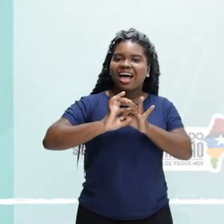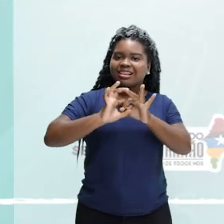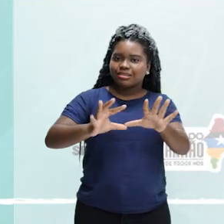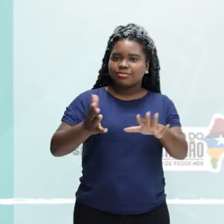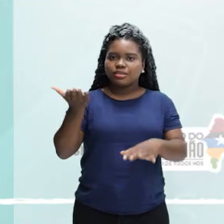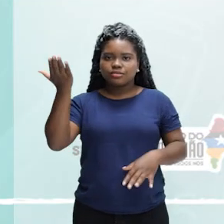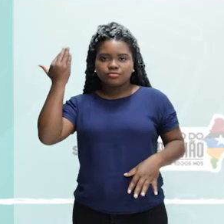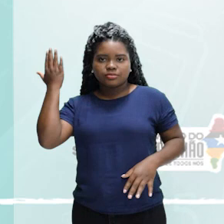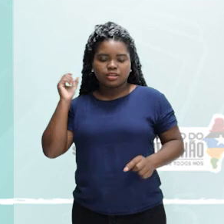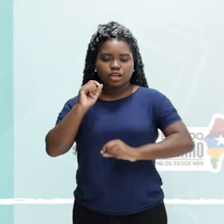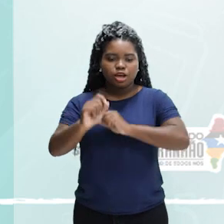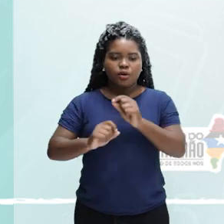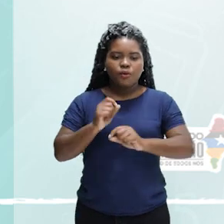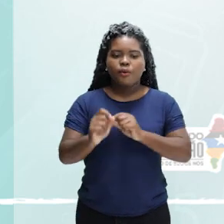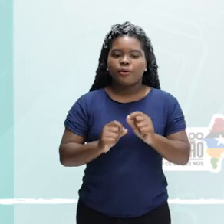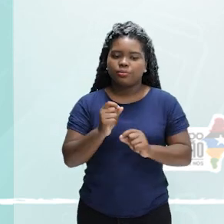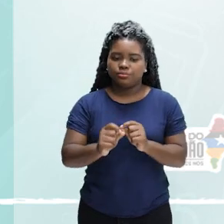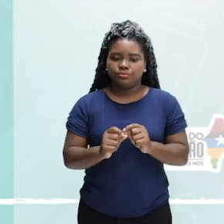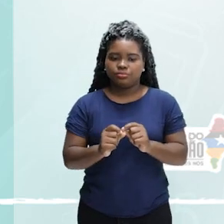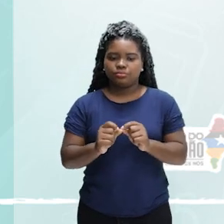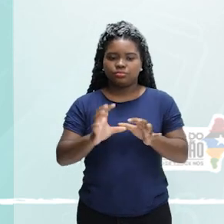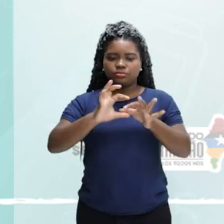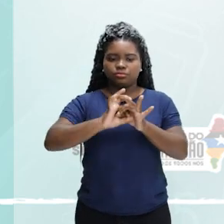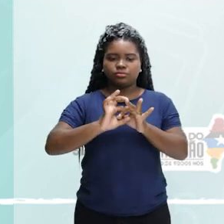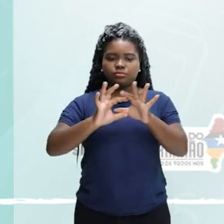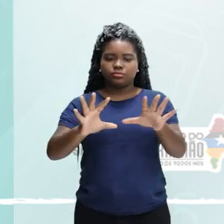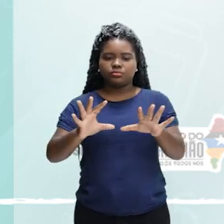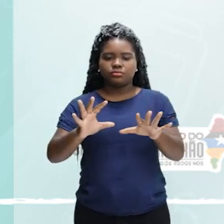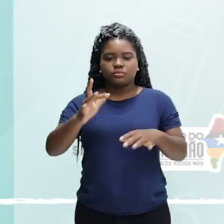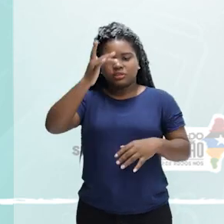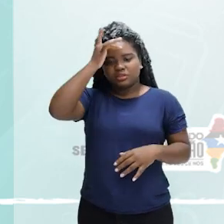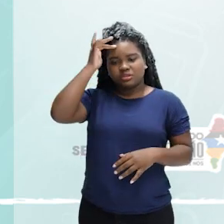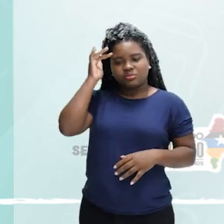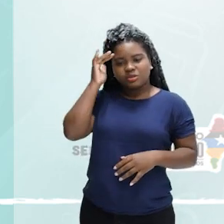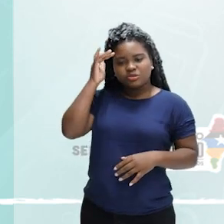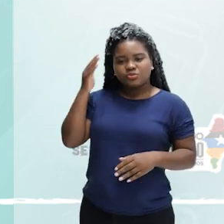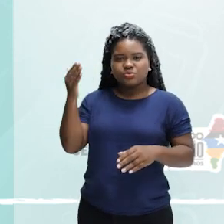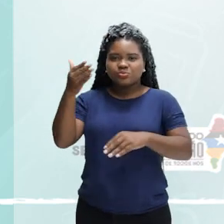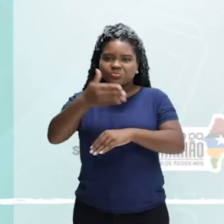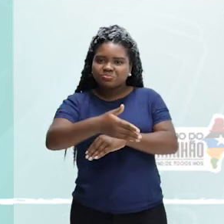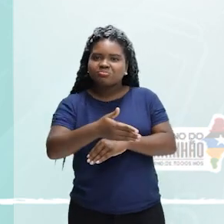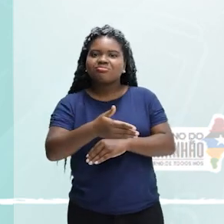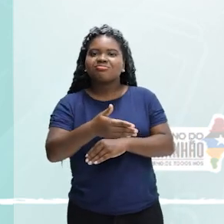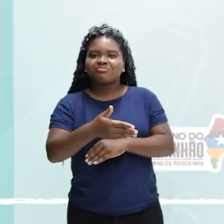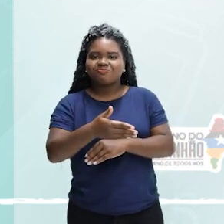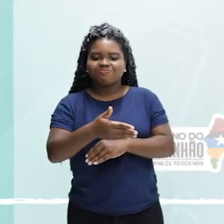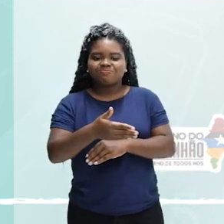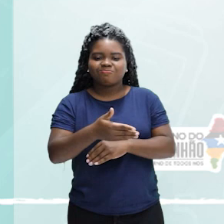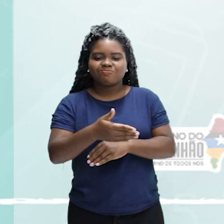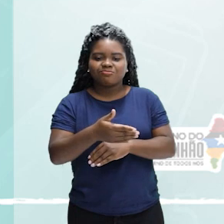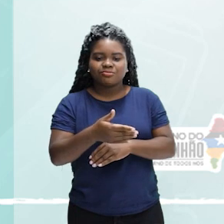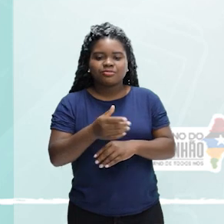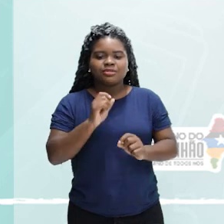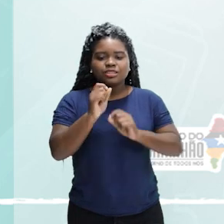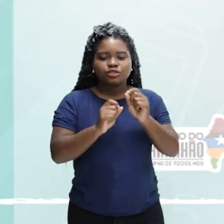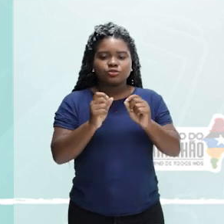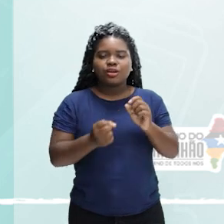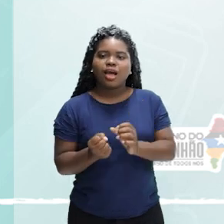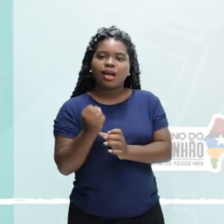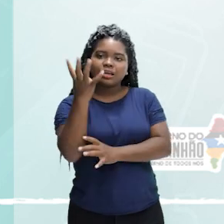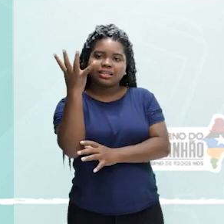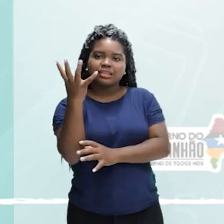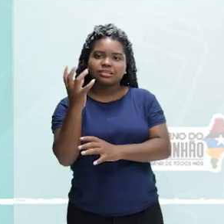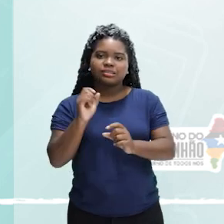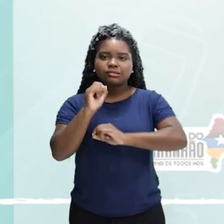da participação direta no processo de formação das leis. Era o que acontecia na democracia em